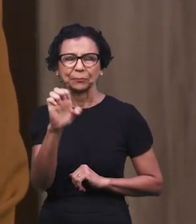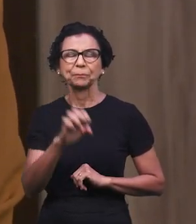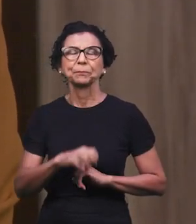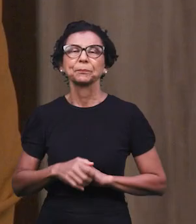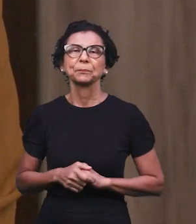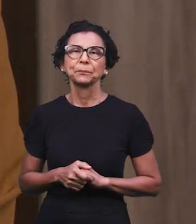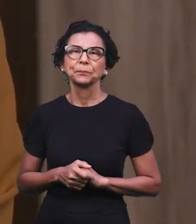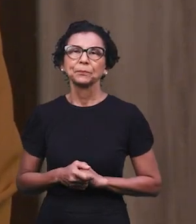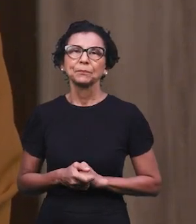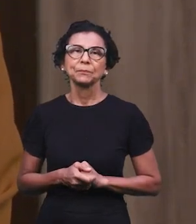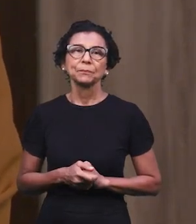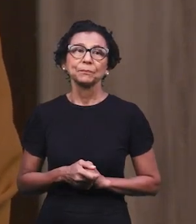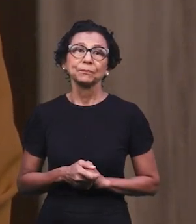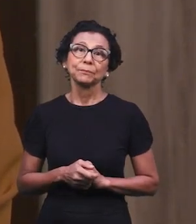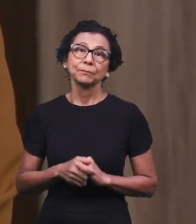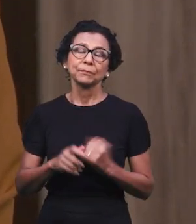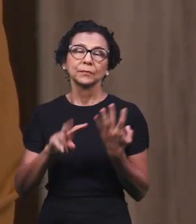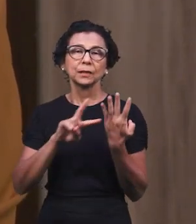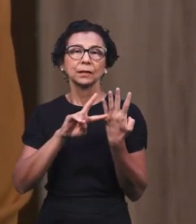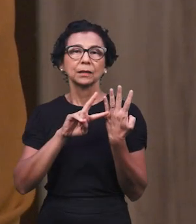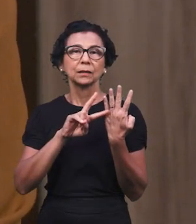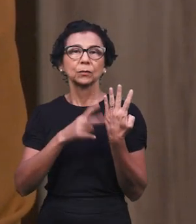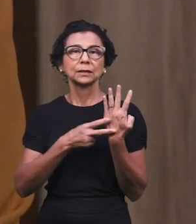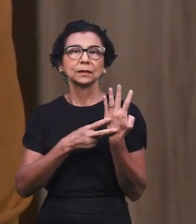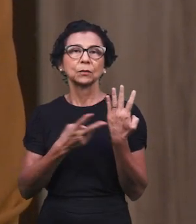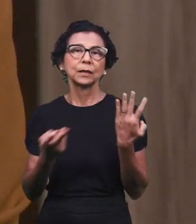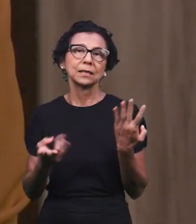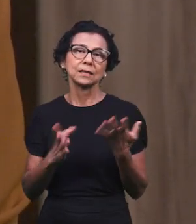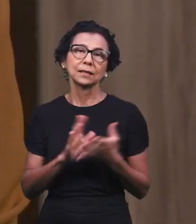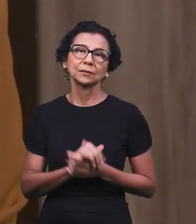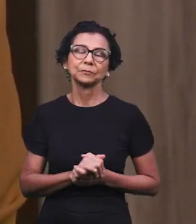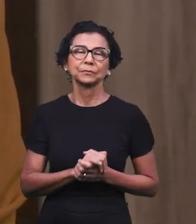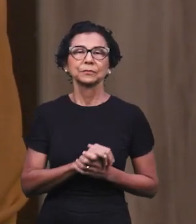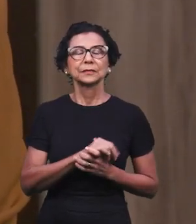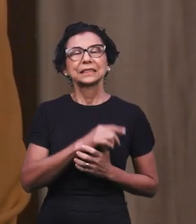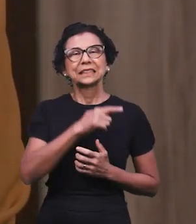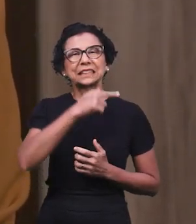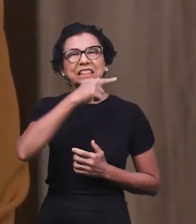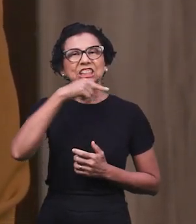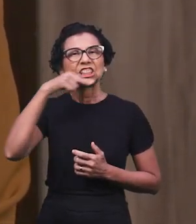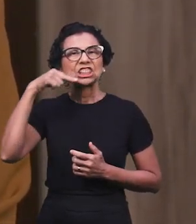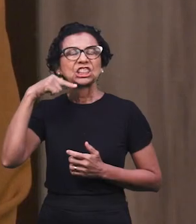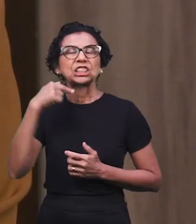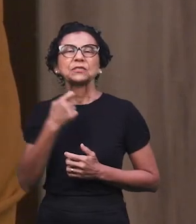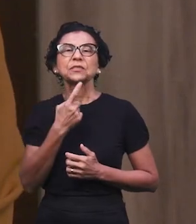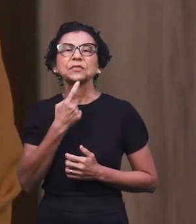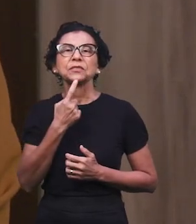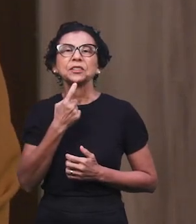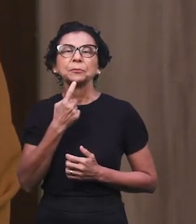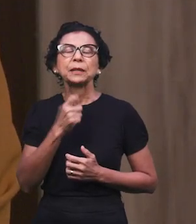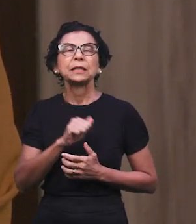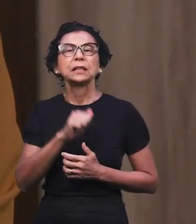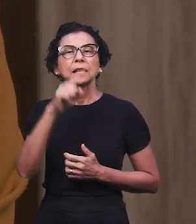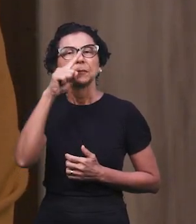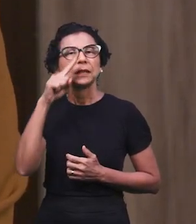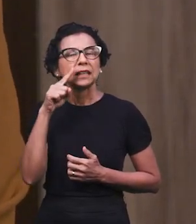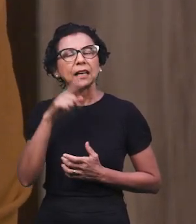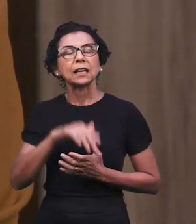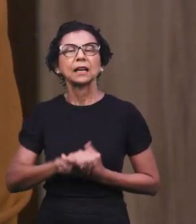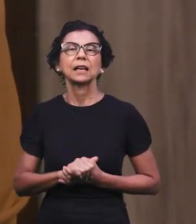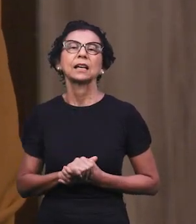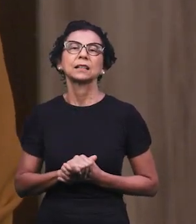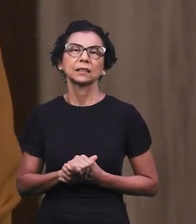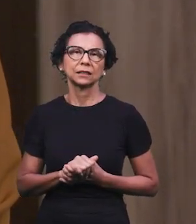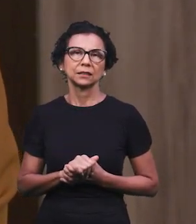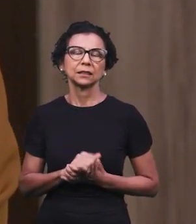são as doenças que nós já falamos aqui. A gengivite, que é a inflamação da gengiva, a periodontite. Quantos casos